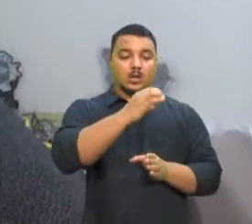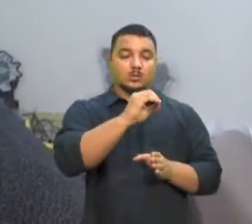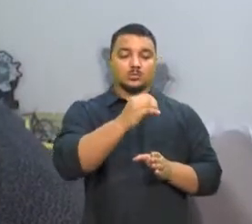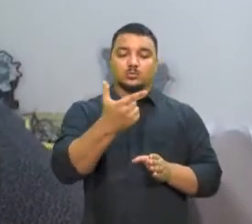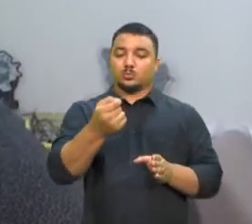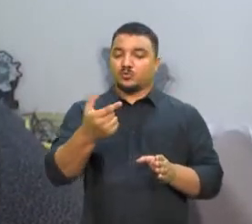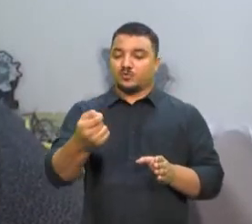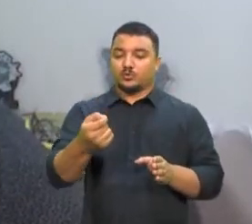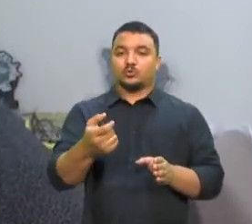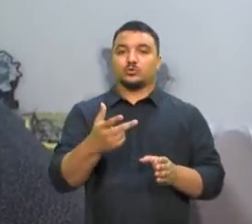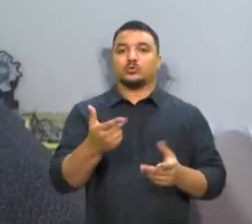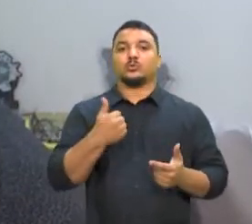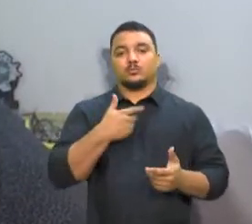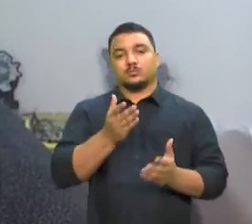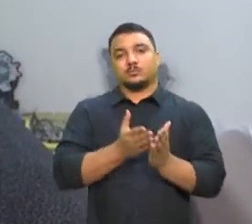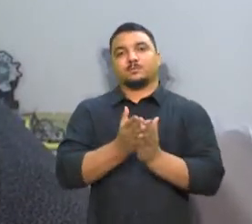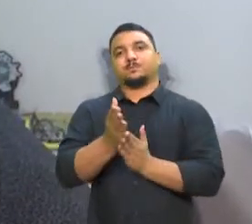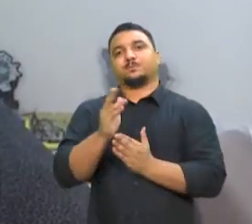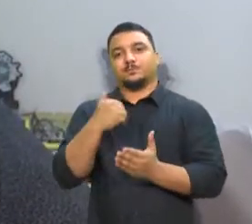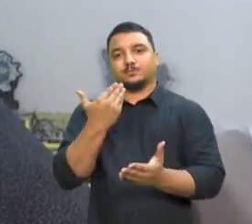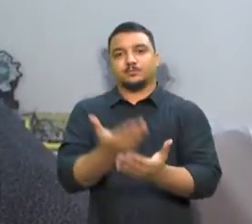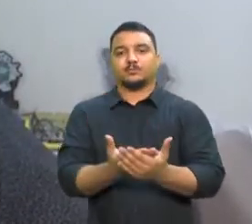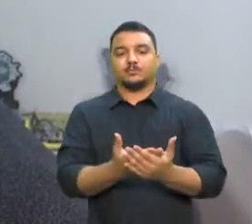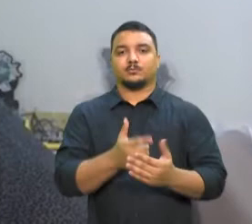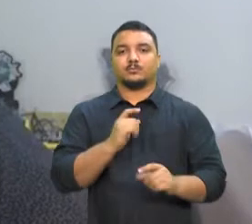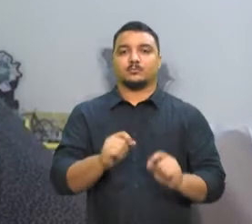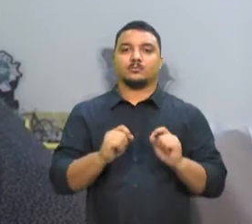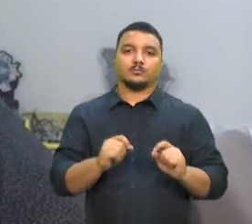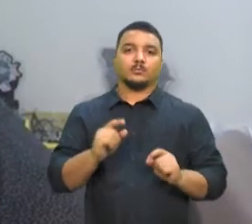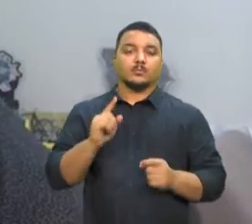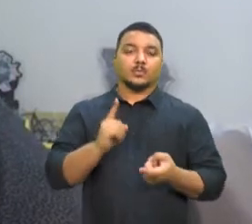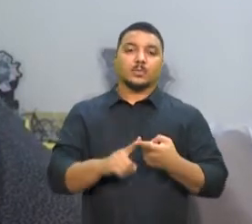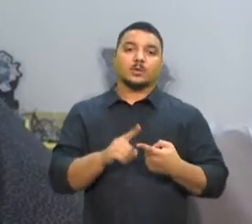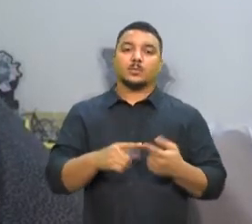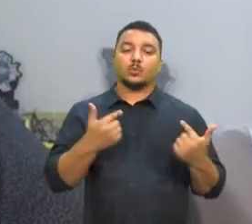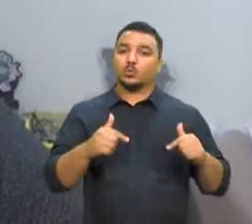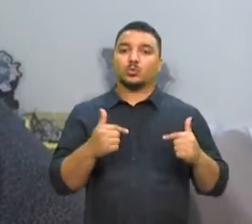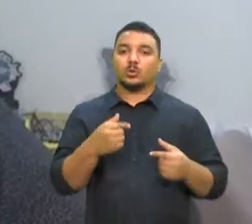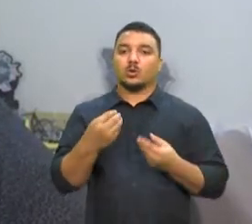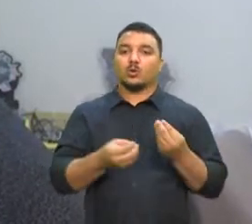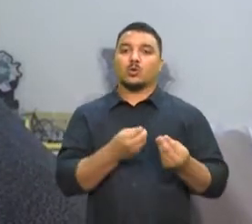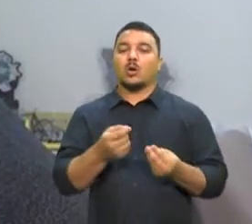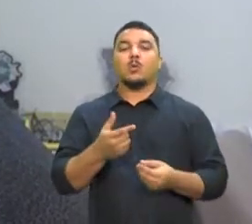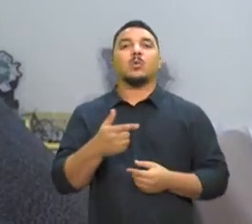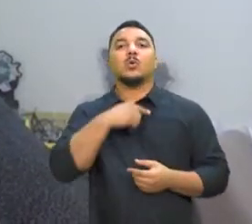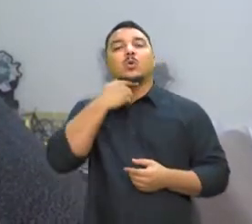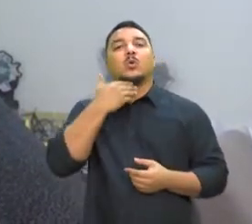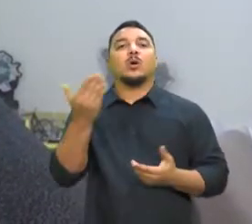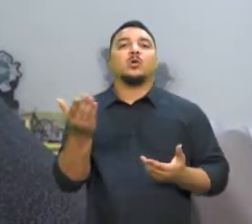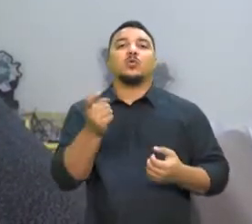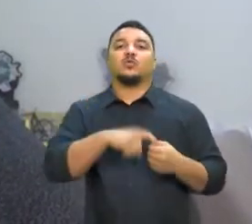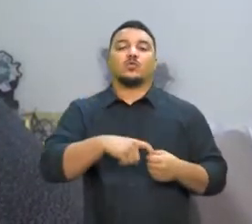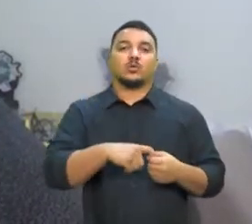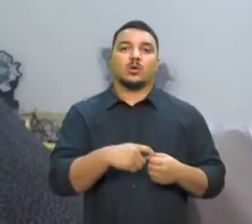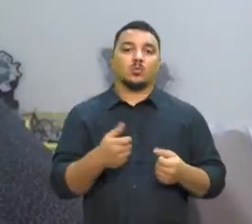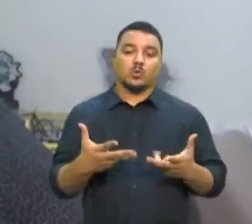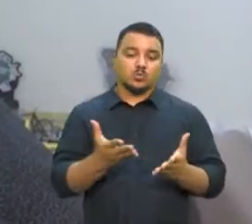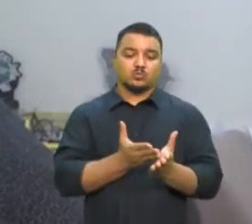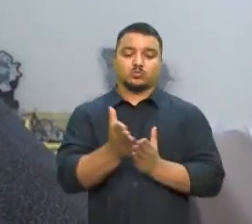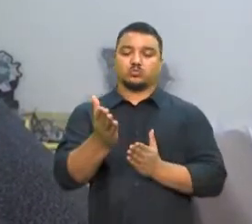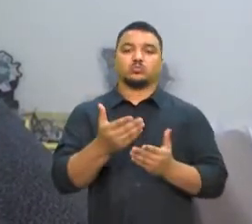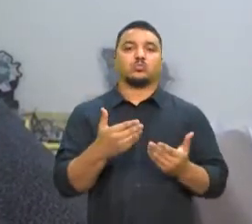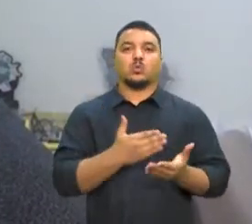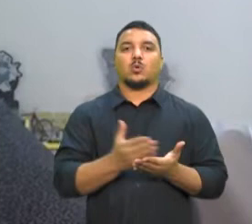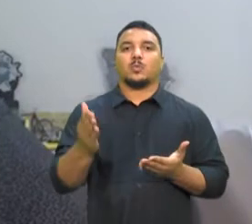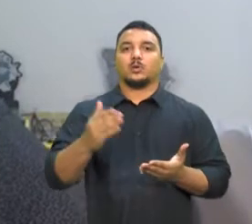passado, permanecendo ainda paralisadas e sem uma visão de quando poderão retornar. Então, fica uma situação